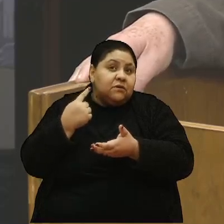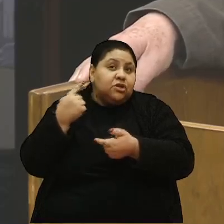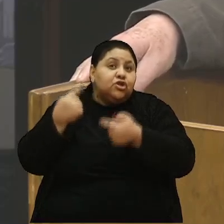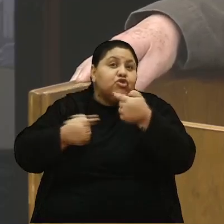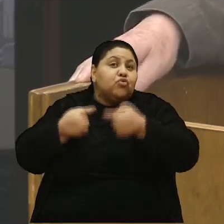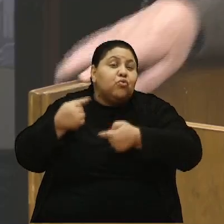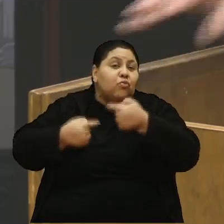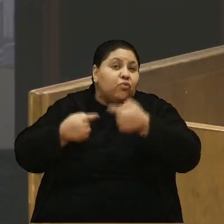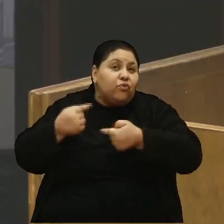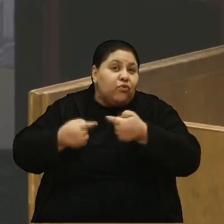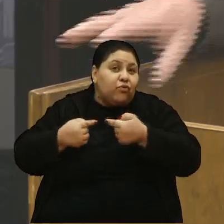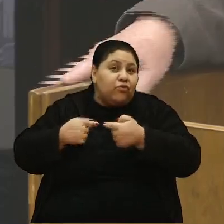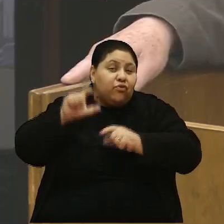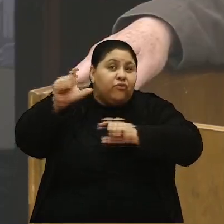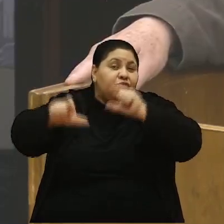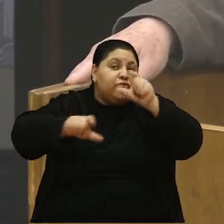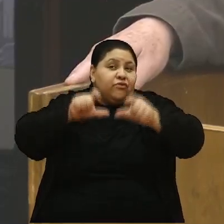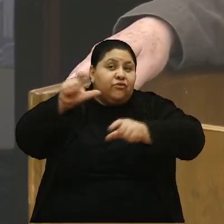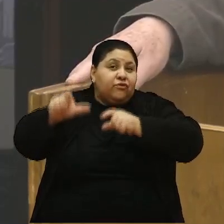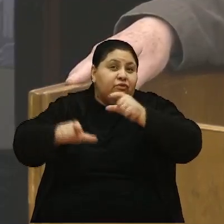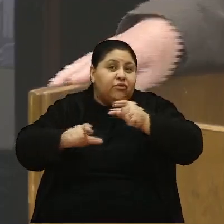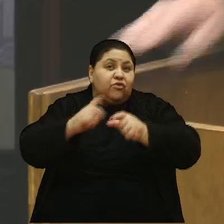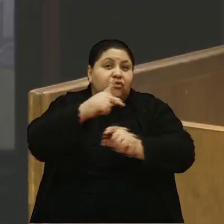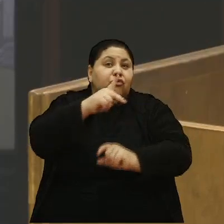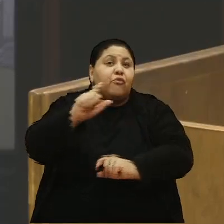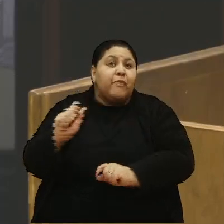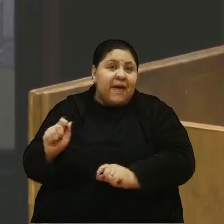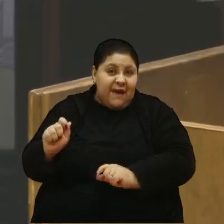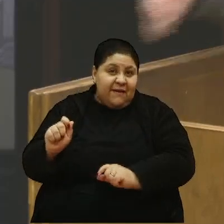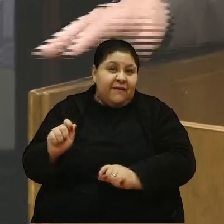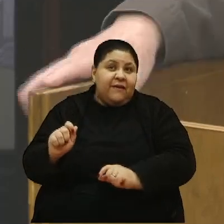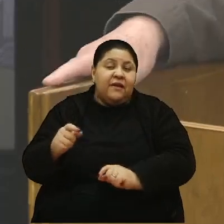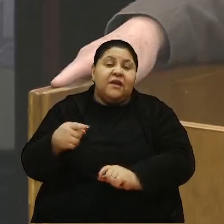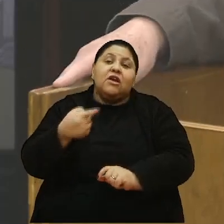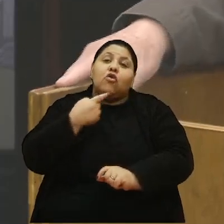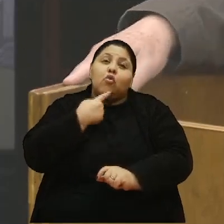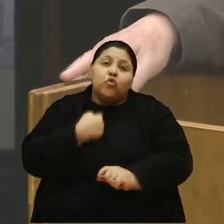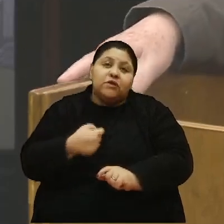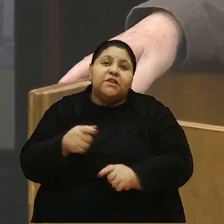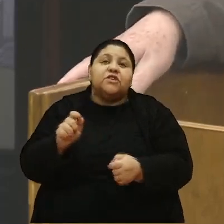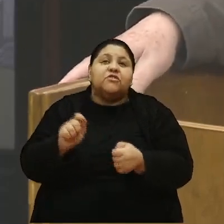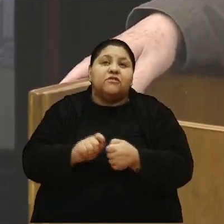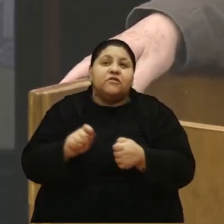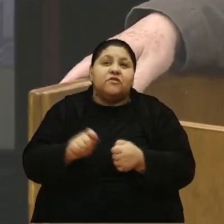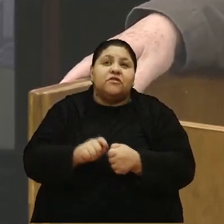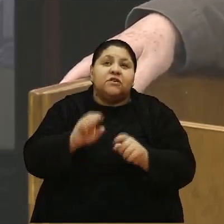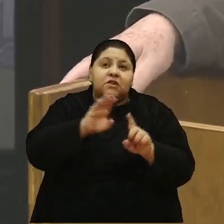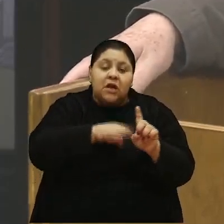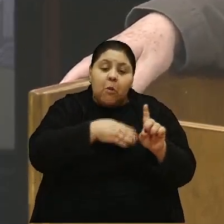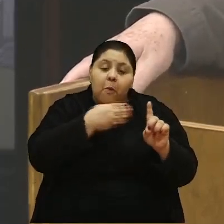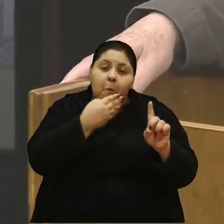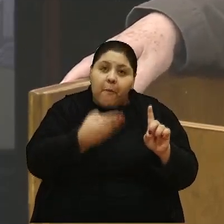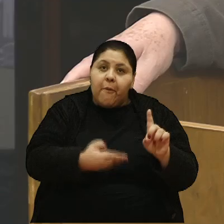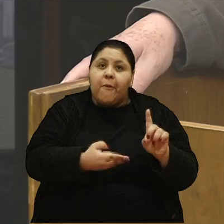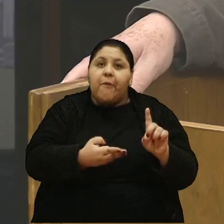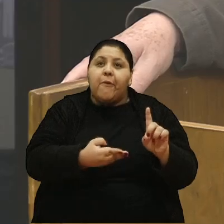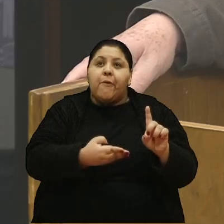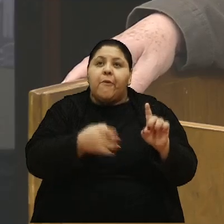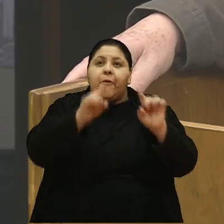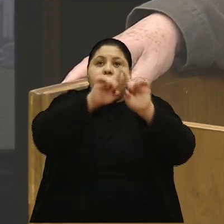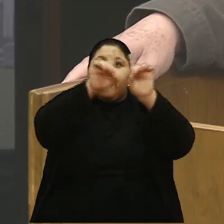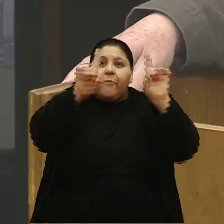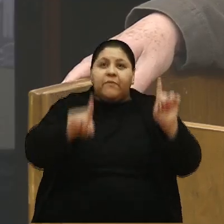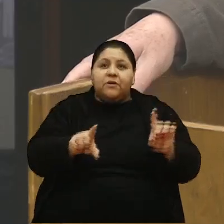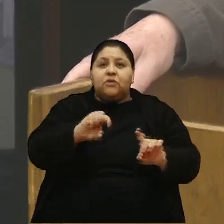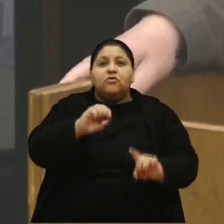discutindo com o pessoal do pronto atendimento, e aliás gostaria de fazer aqui minha homenagem ao pessoal do